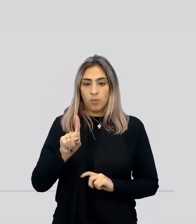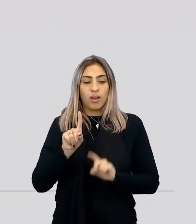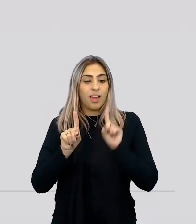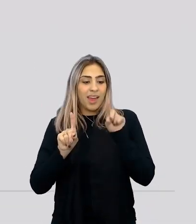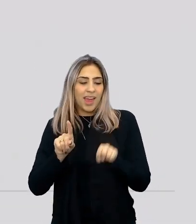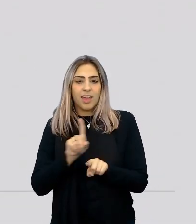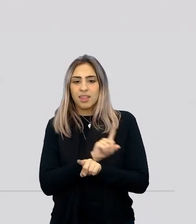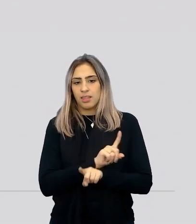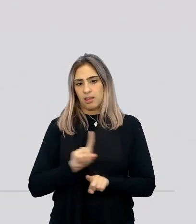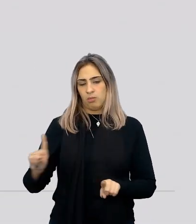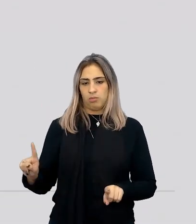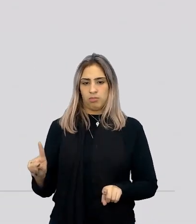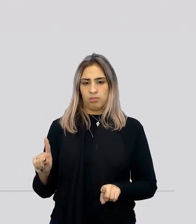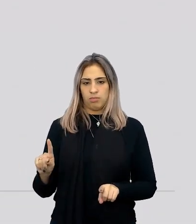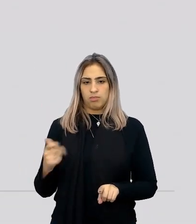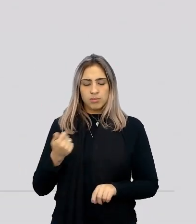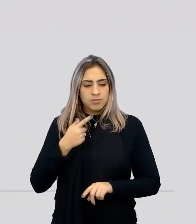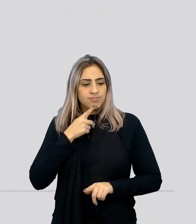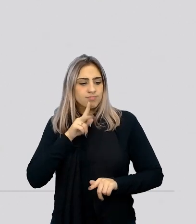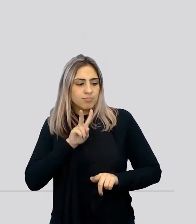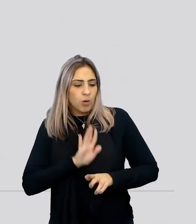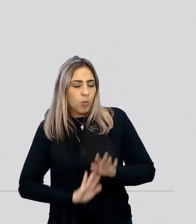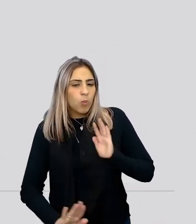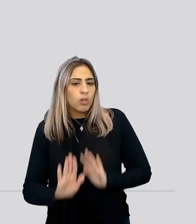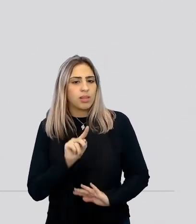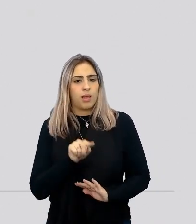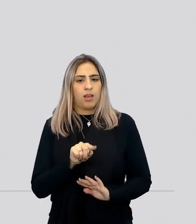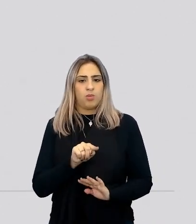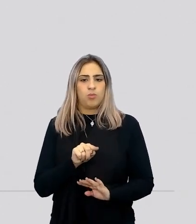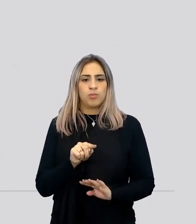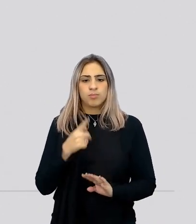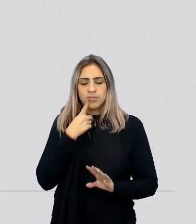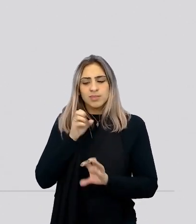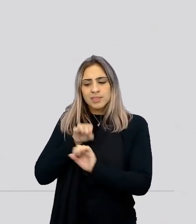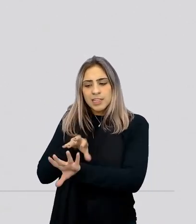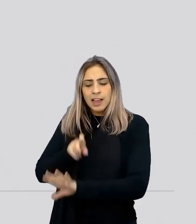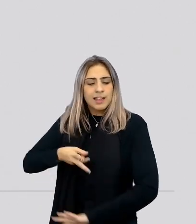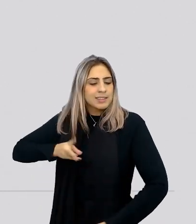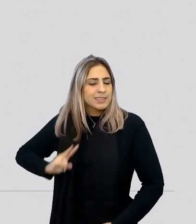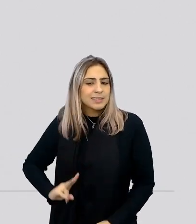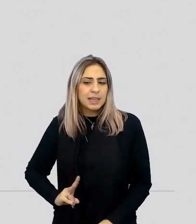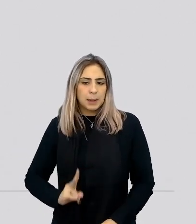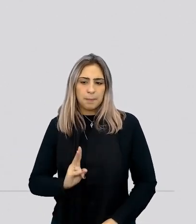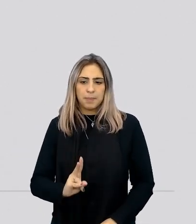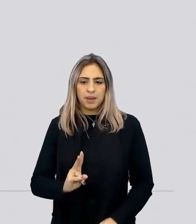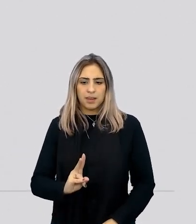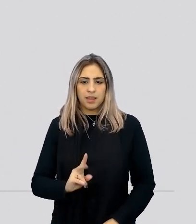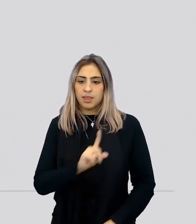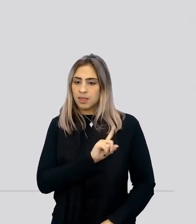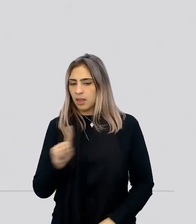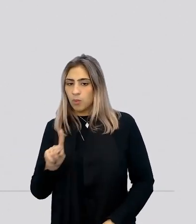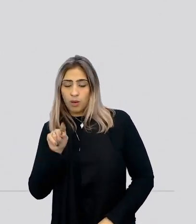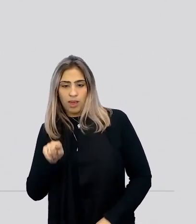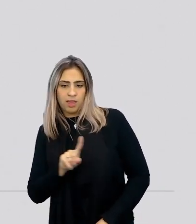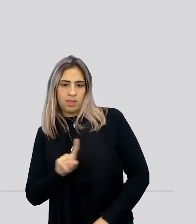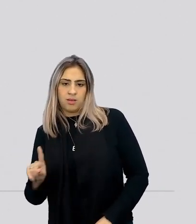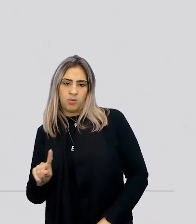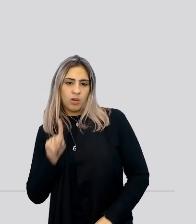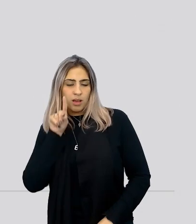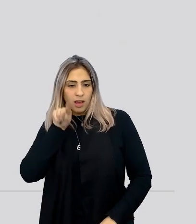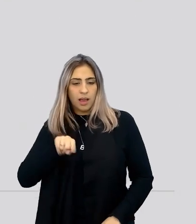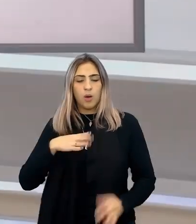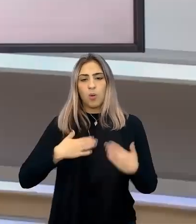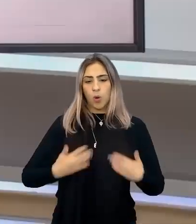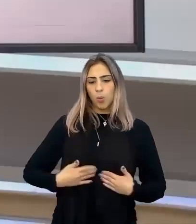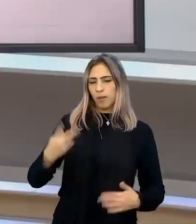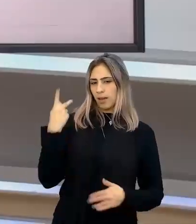precisa trabalhar com sentimento, com os meninos. A gente precisa ensinar desde cedo que não é não. Que tem um corpo que é